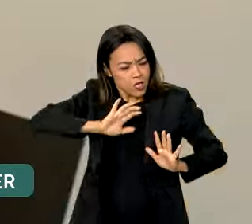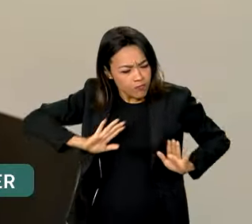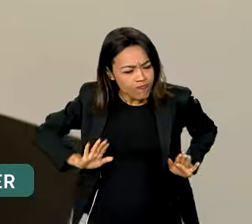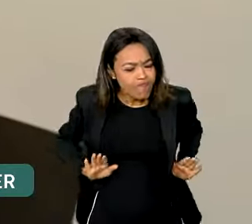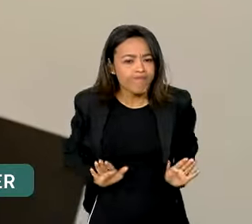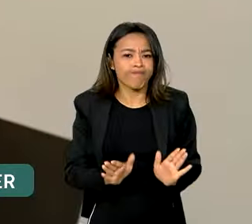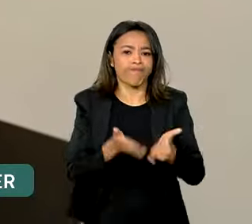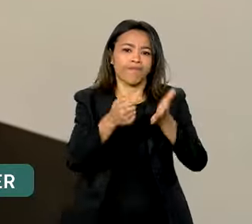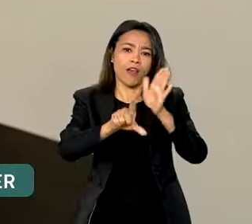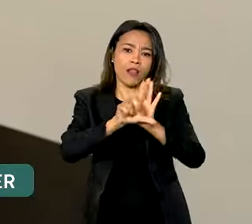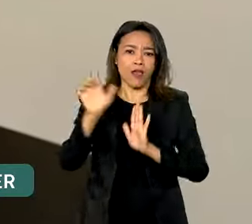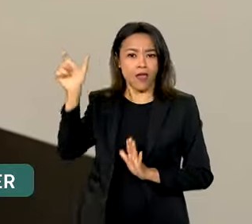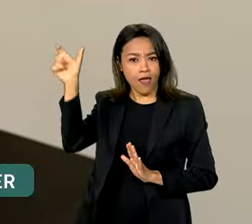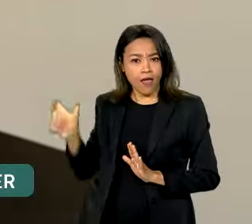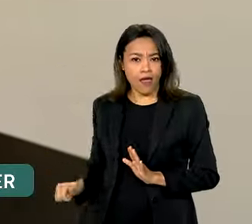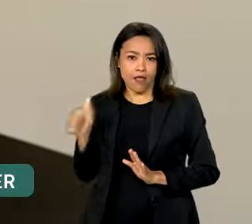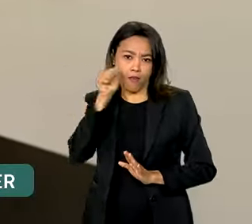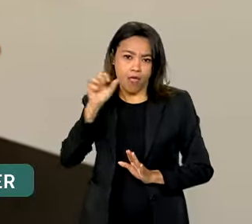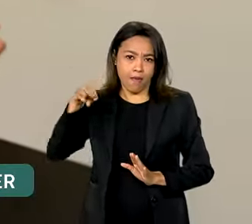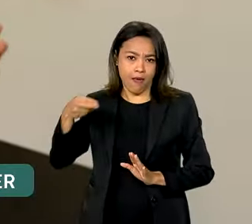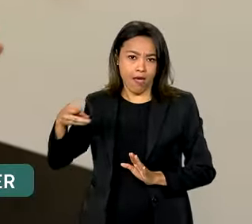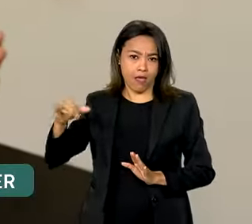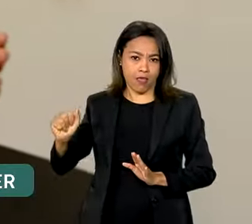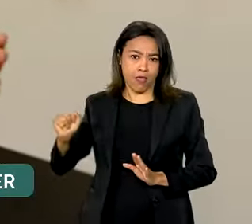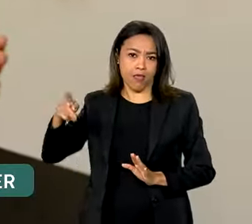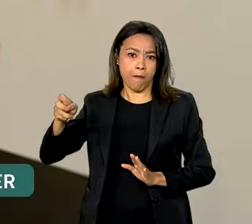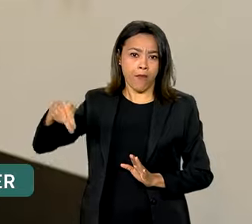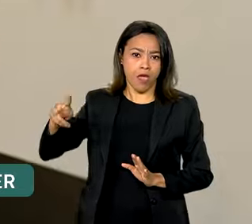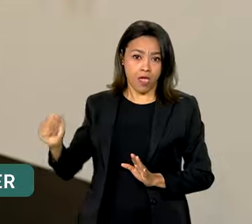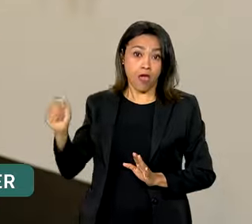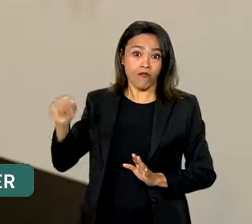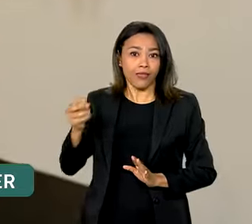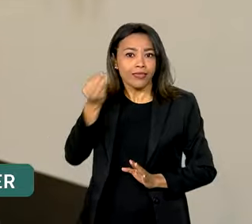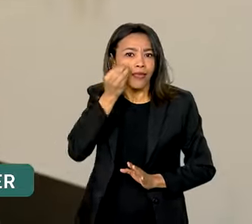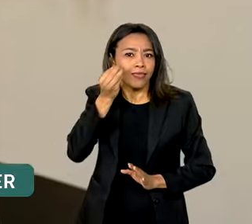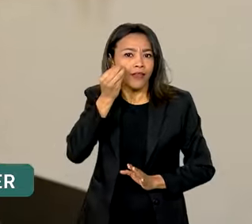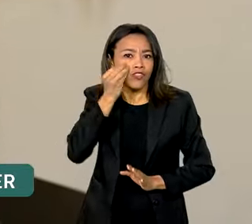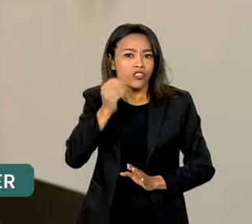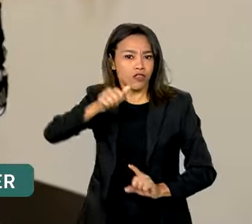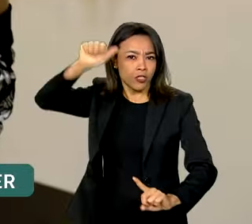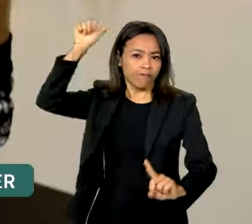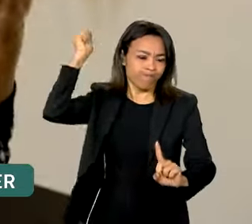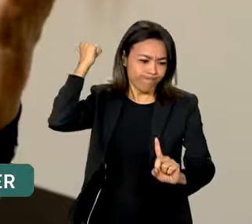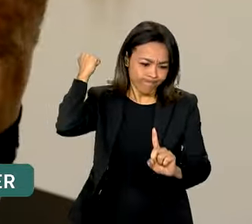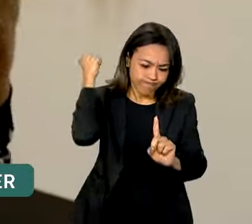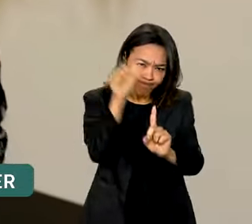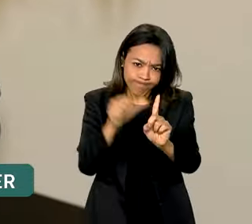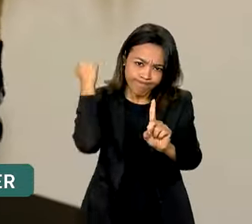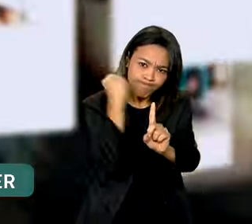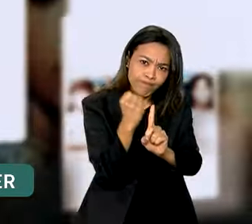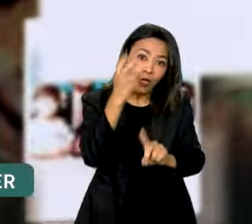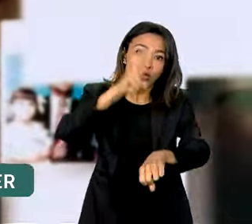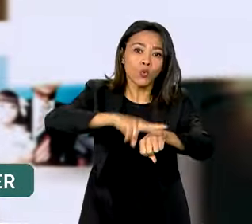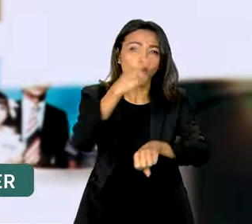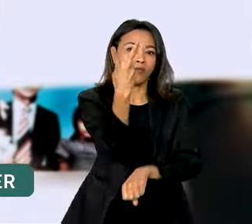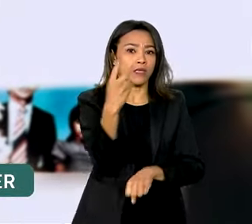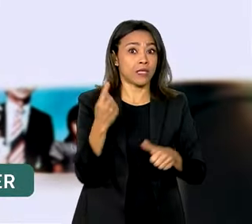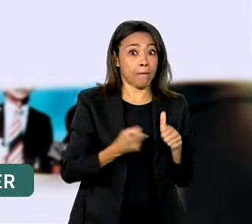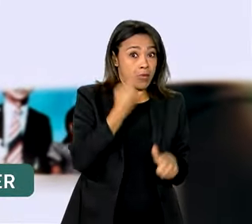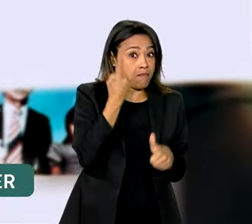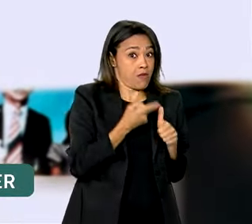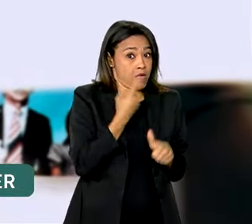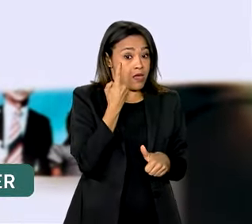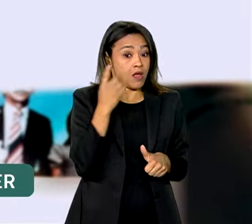legislação. Maria da Penha foi vítima de tentativa de feminicídio por duas vezes. Na primeira, o ex-marido